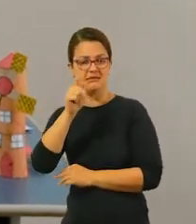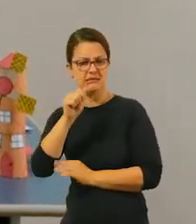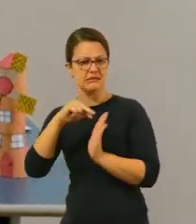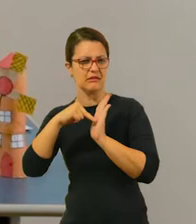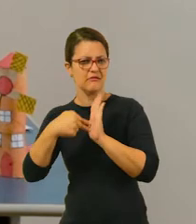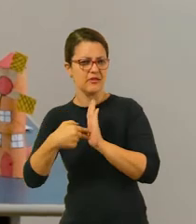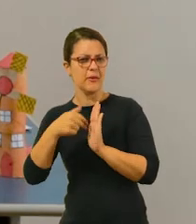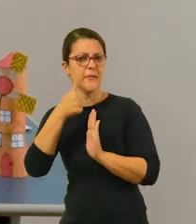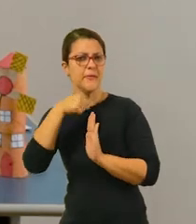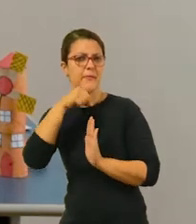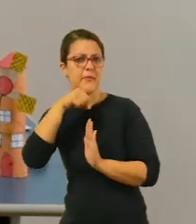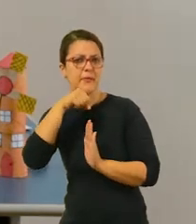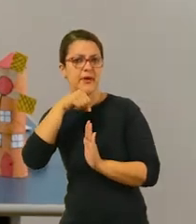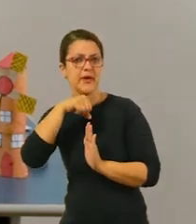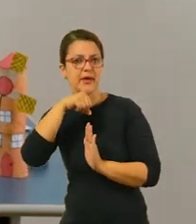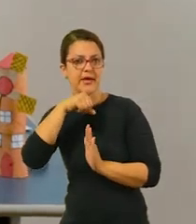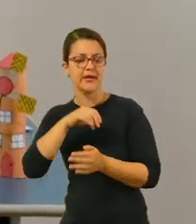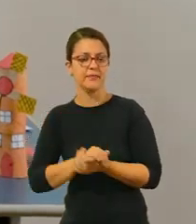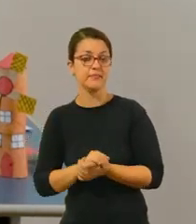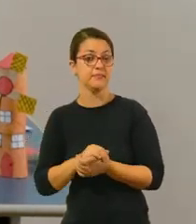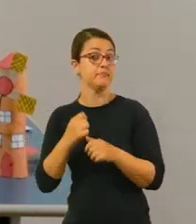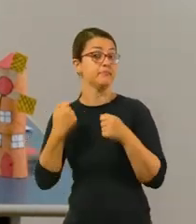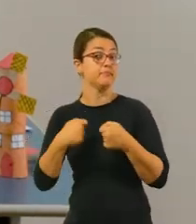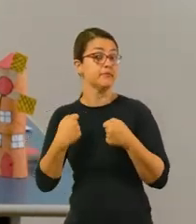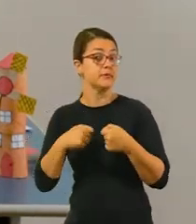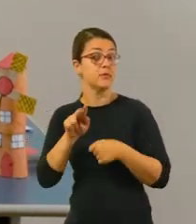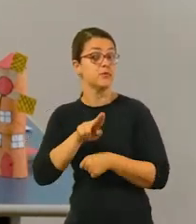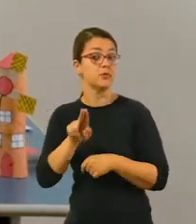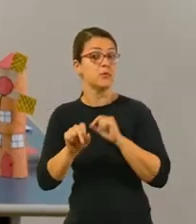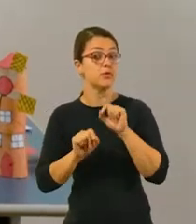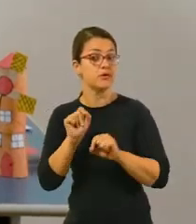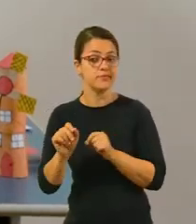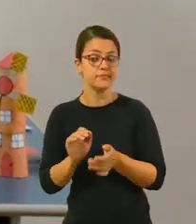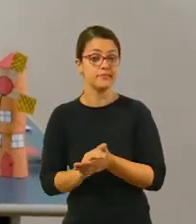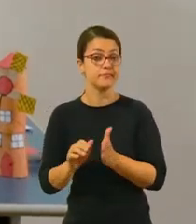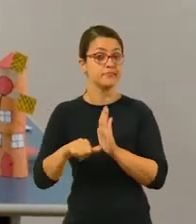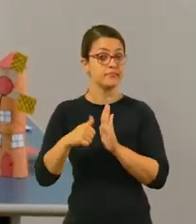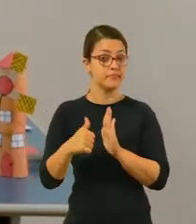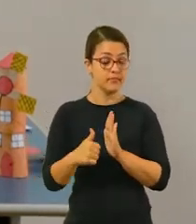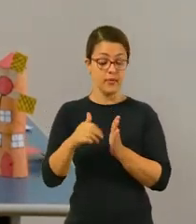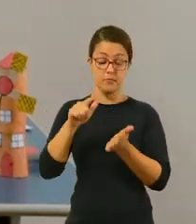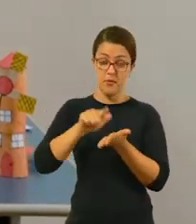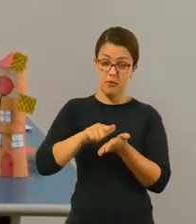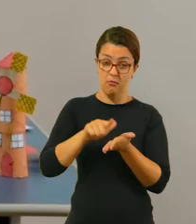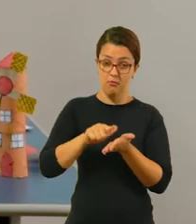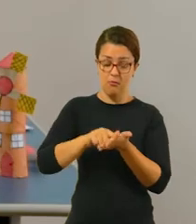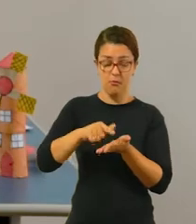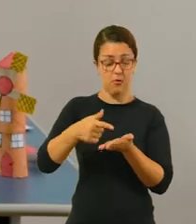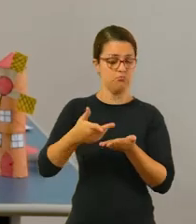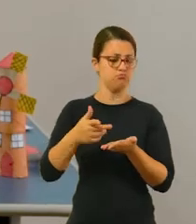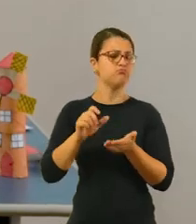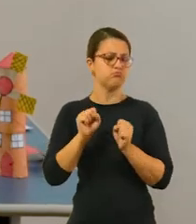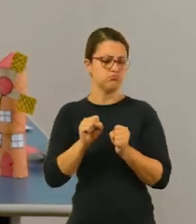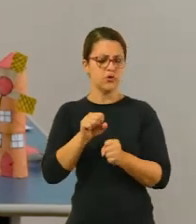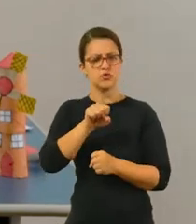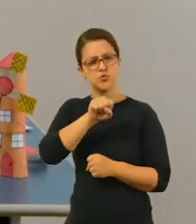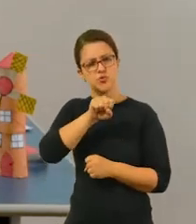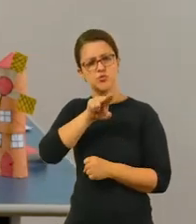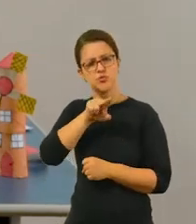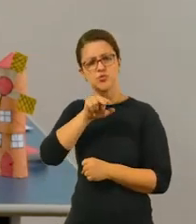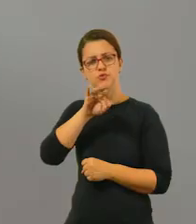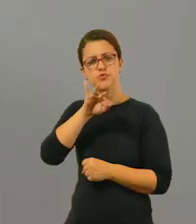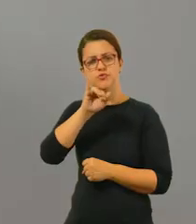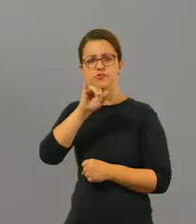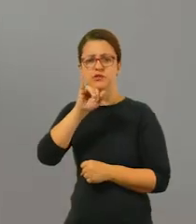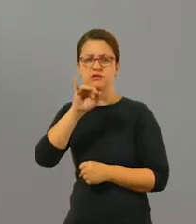maternidade. Para isso, nós vamos precisar de algumas coisinhas. Primeiro, vamos precisar de uma folha. Pode ser